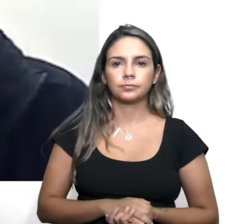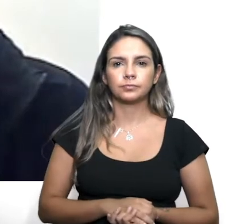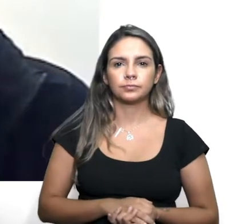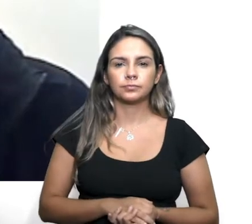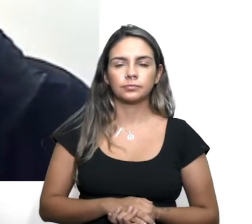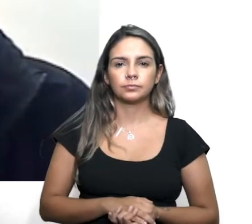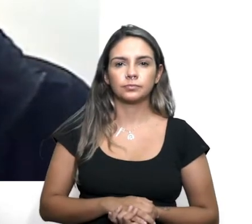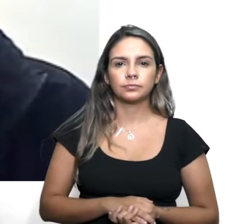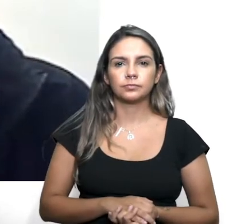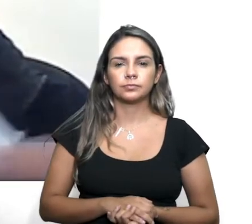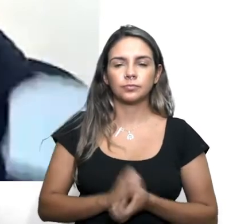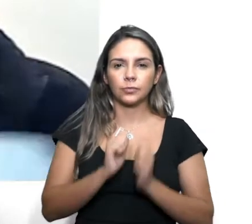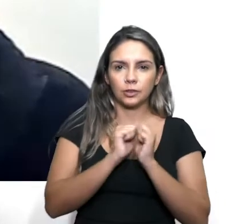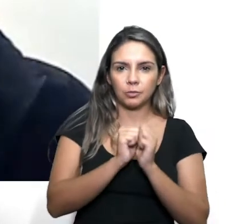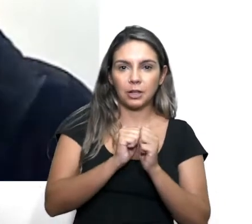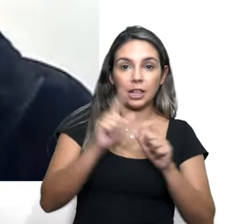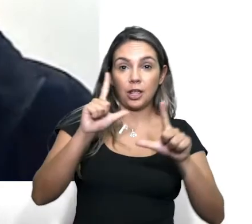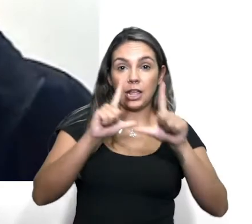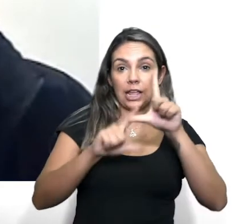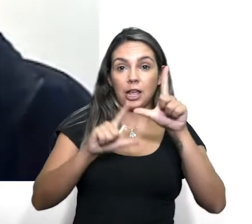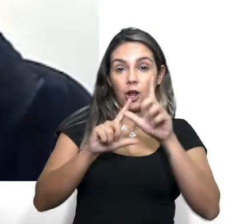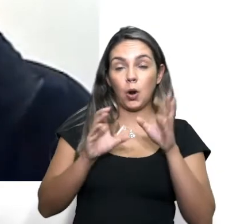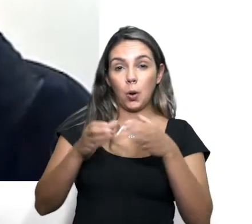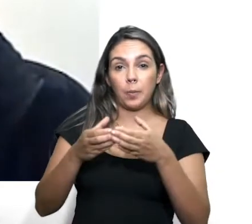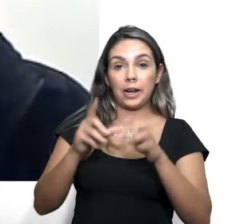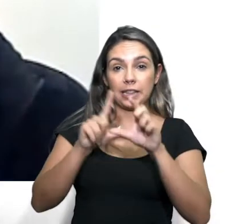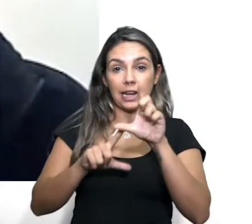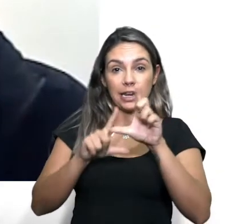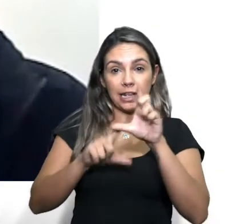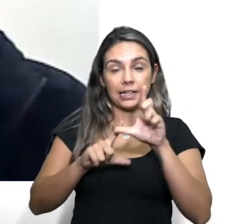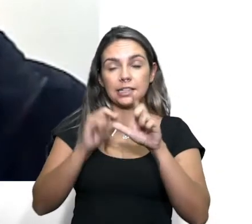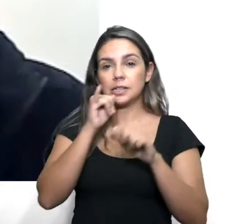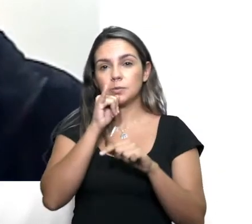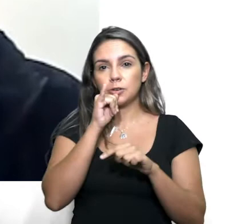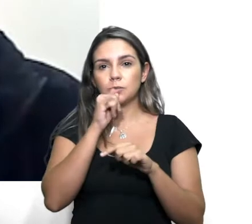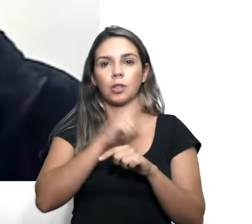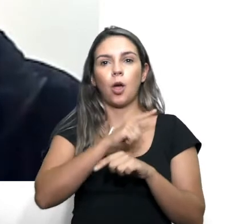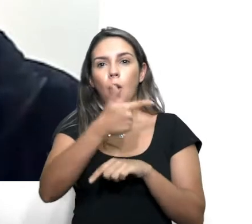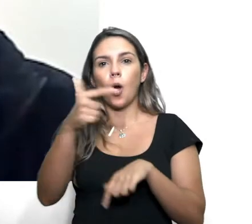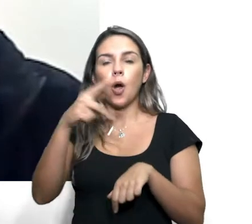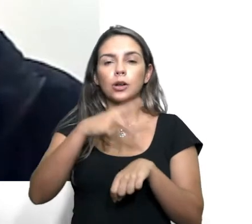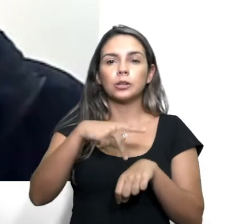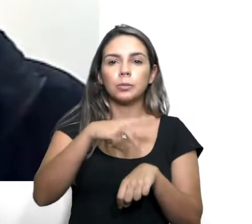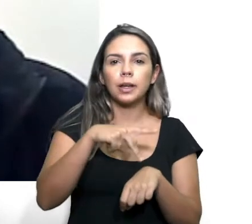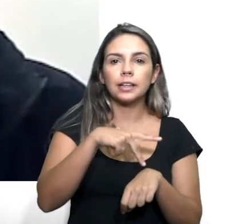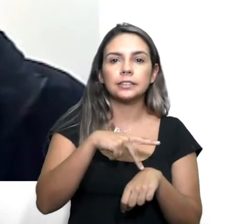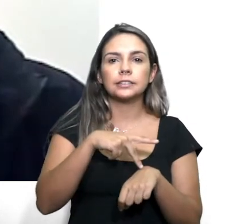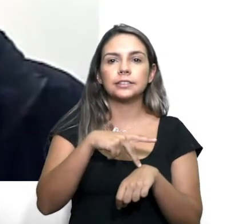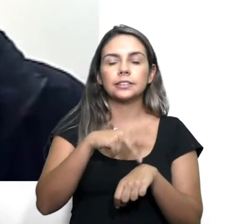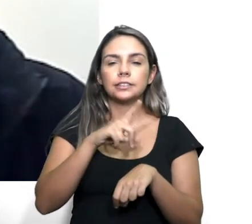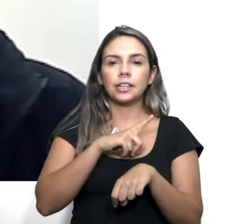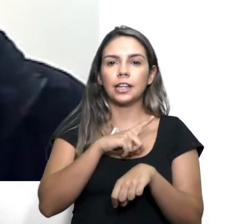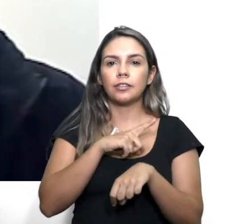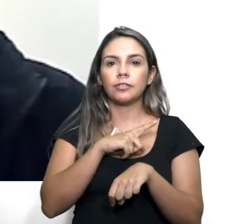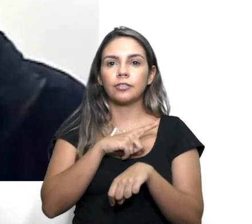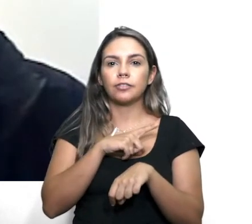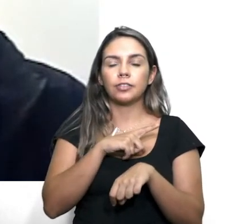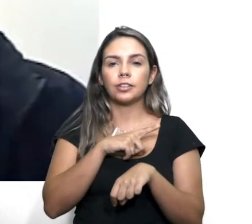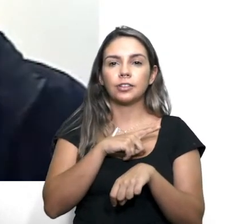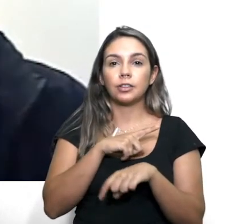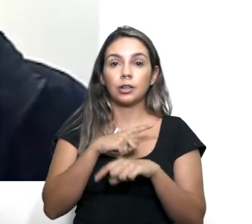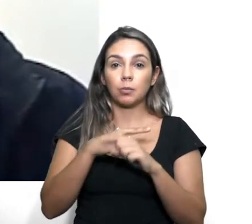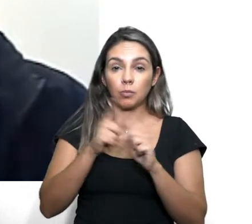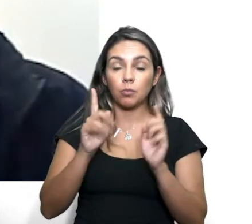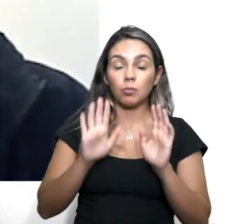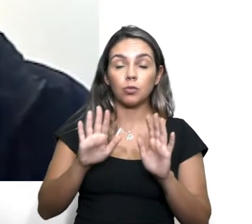por exemplo, em alguns países teve um impacto muito grande, e portanto eu acho que há uma história de